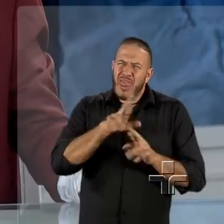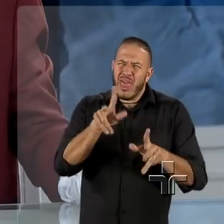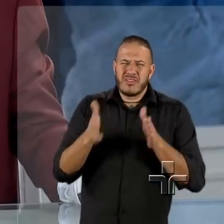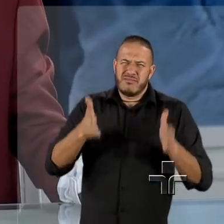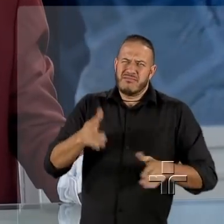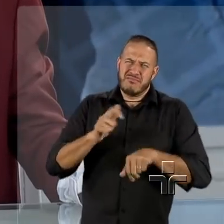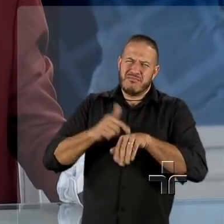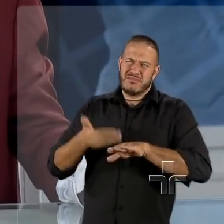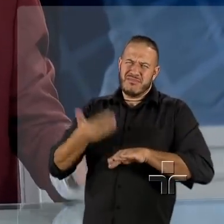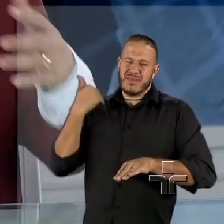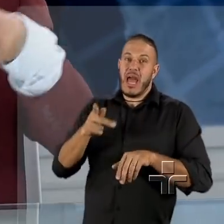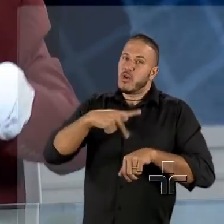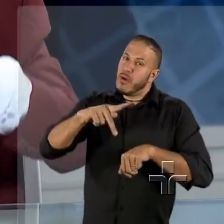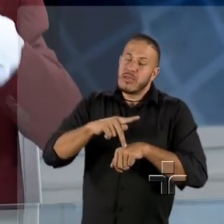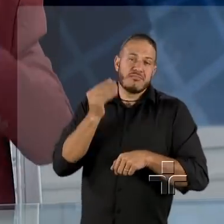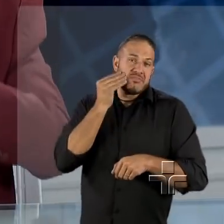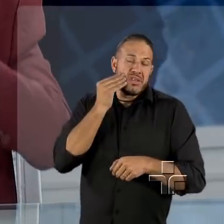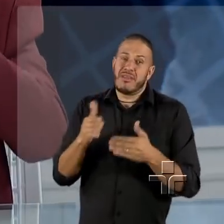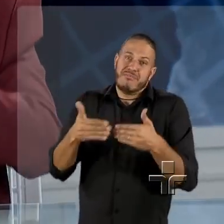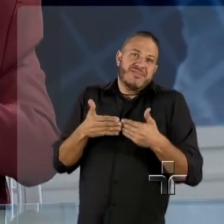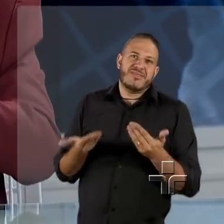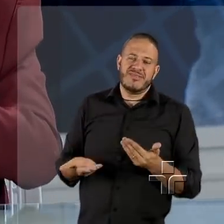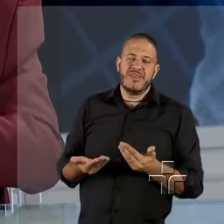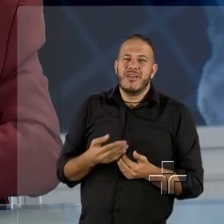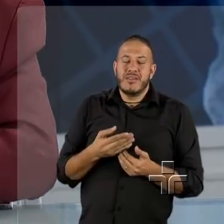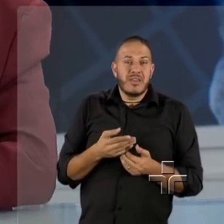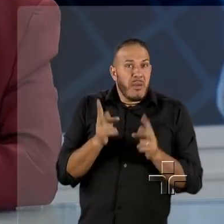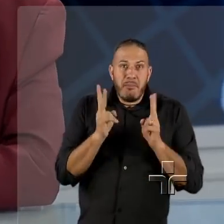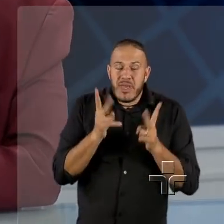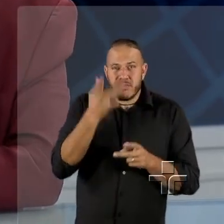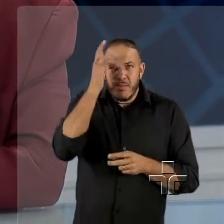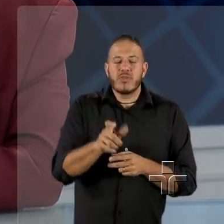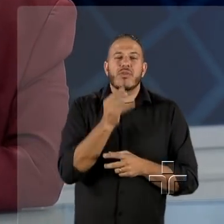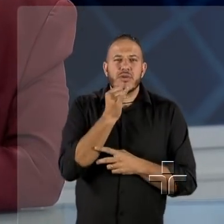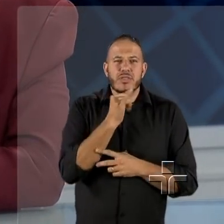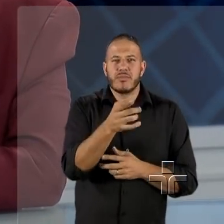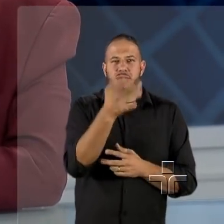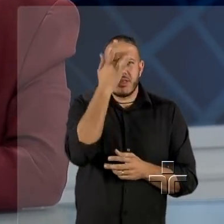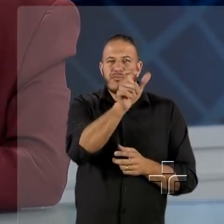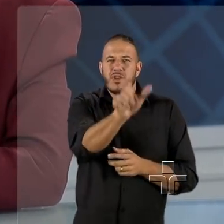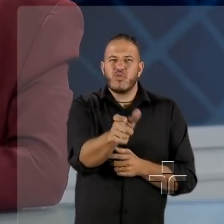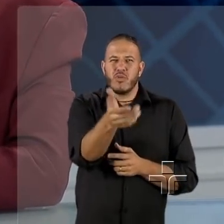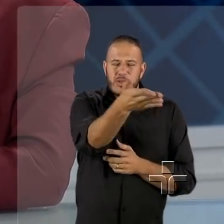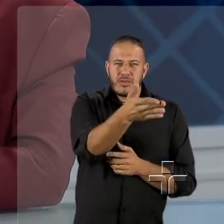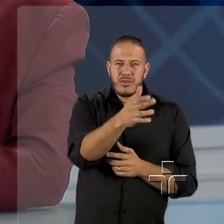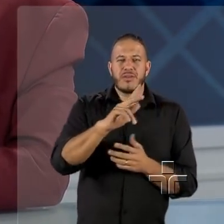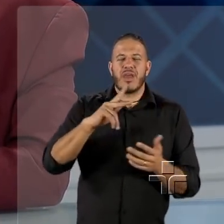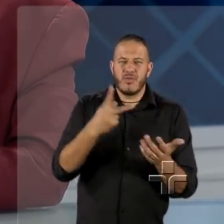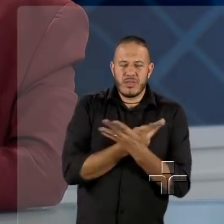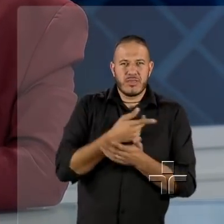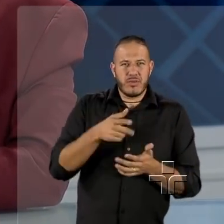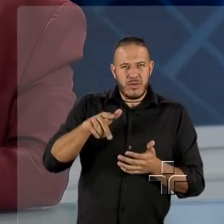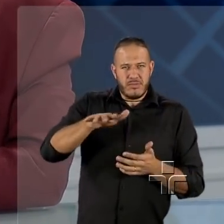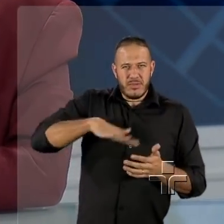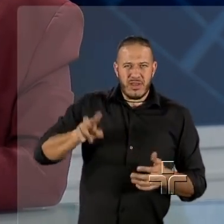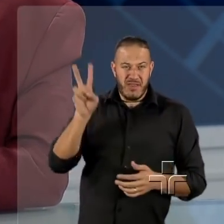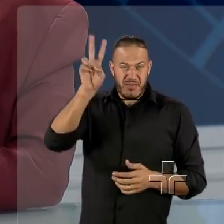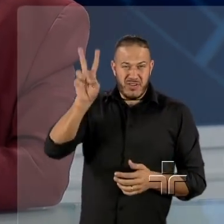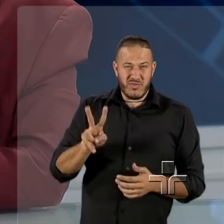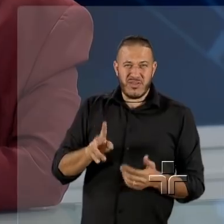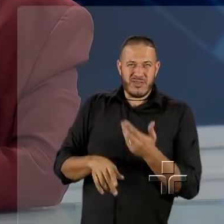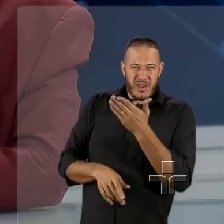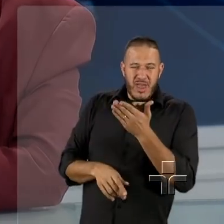possibilidade econômica dela sobreviver, ela vai começar a achar que também não precisa ter tanto imigrante assim. Então, eu acho importante isso, porque